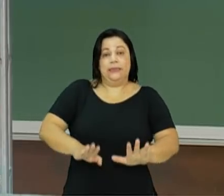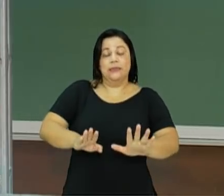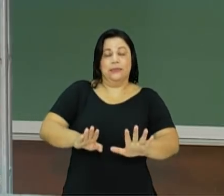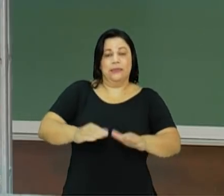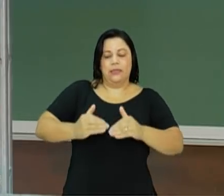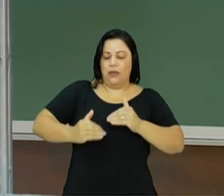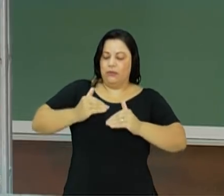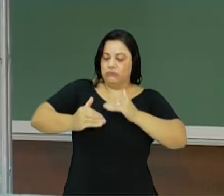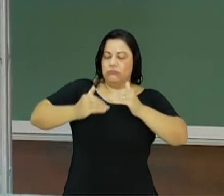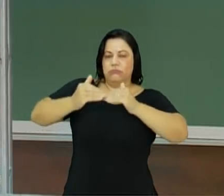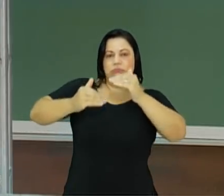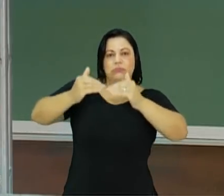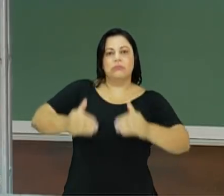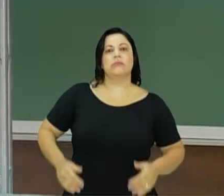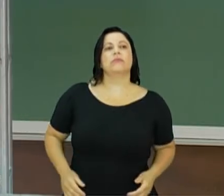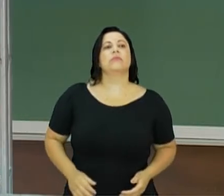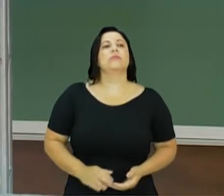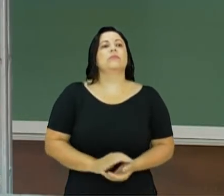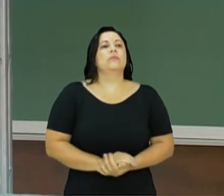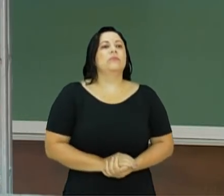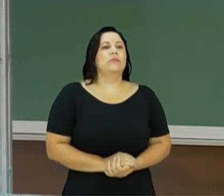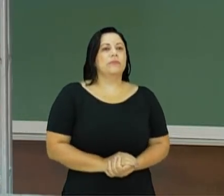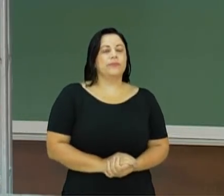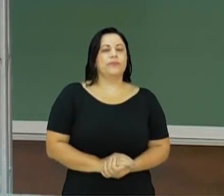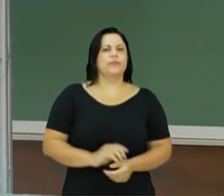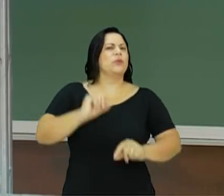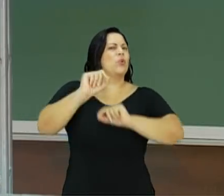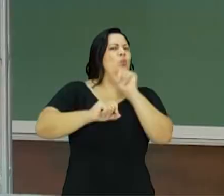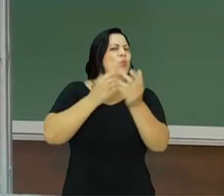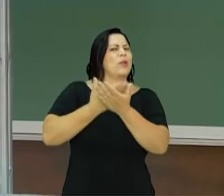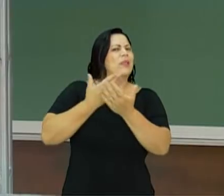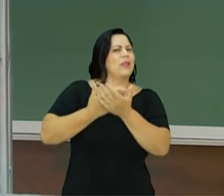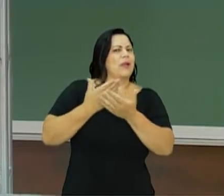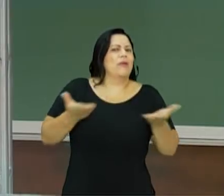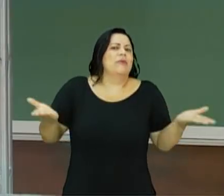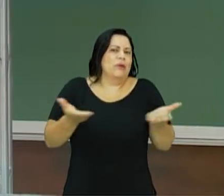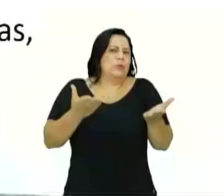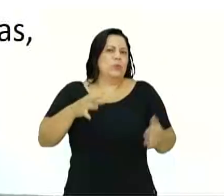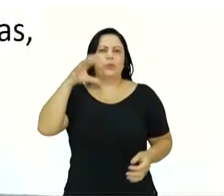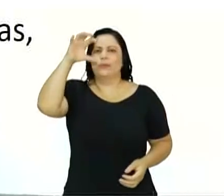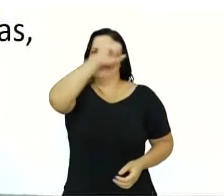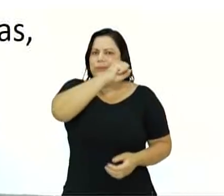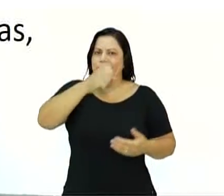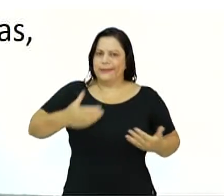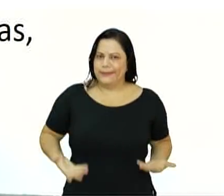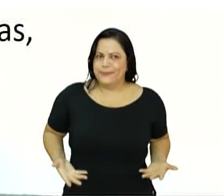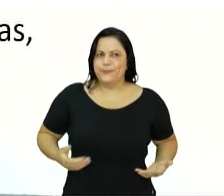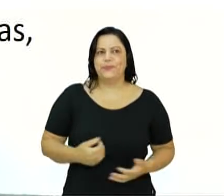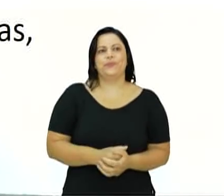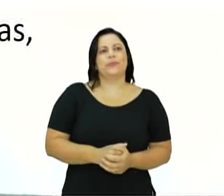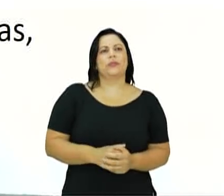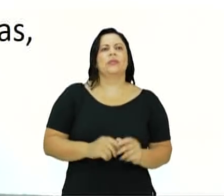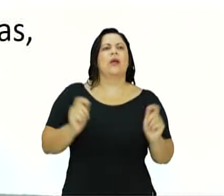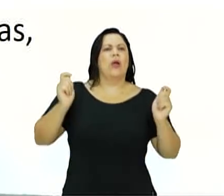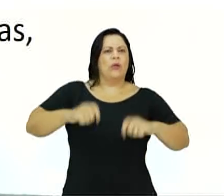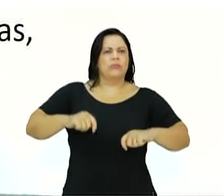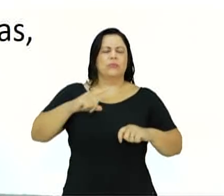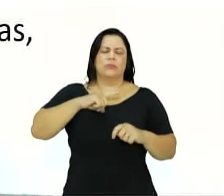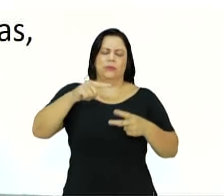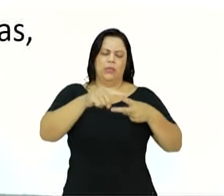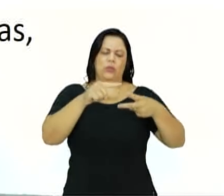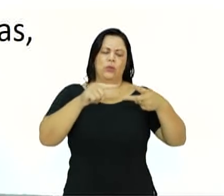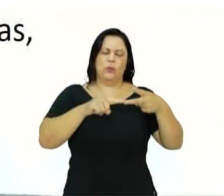né? E vai por mais um tempo. O que vimos na aula de hoje? O tecido cartilaginoso é formado por